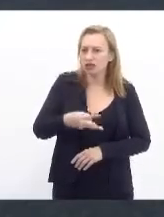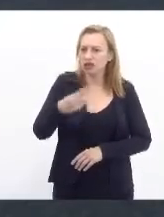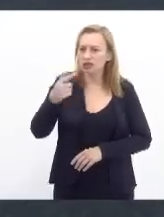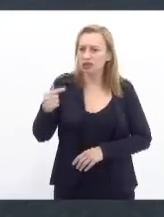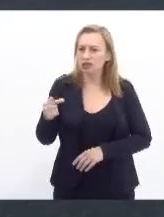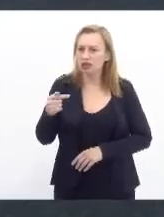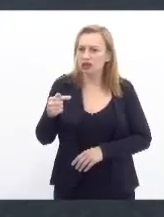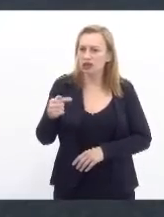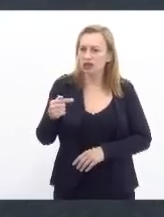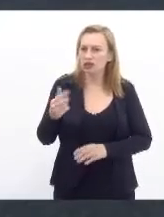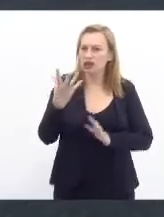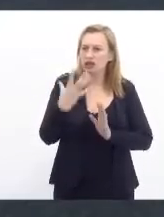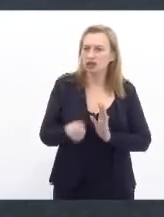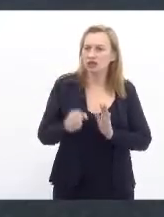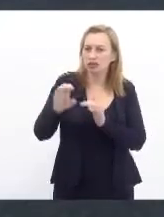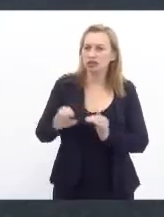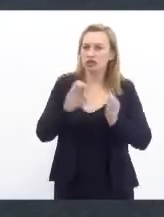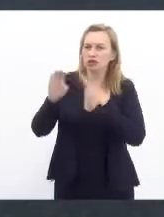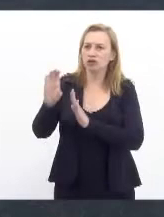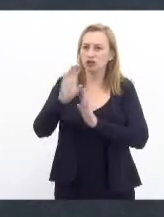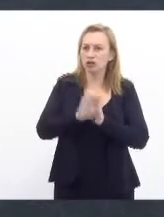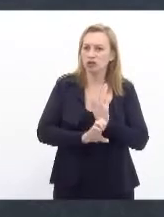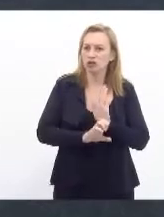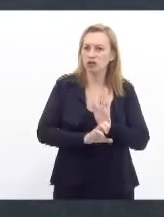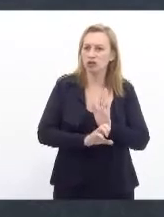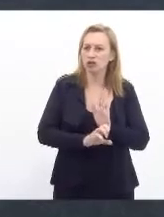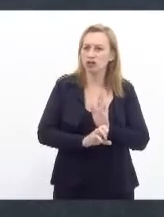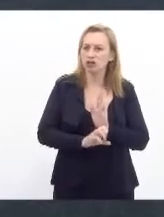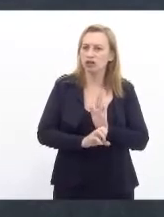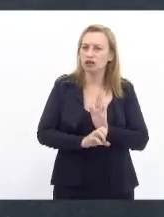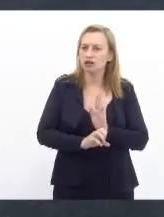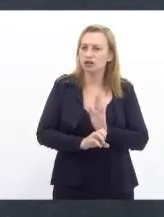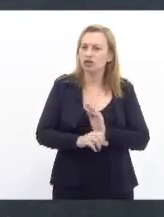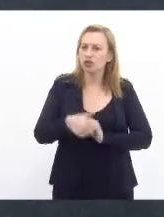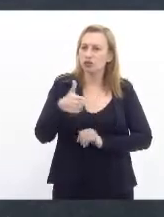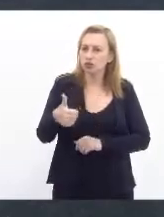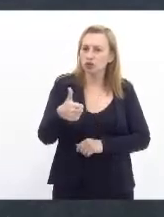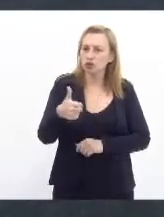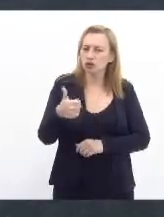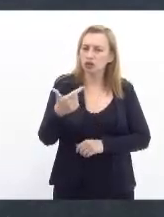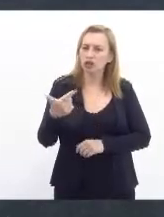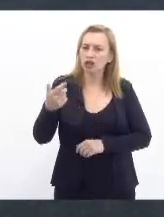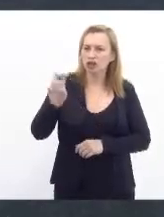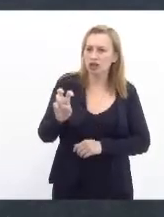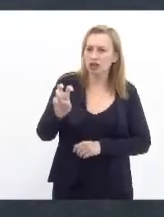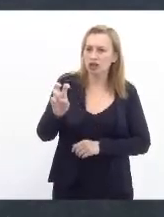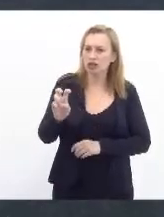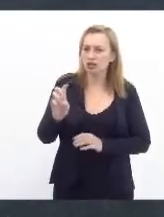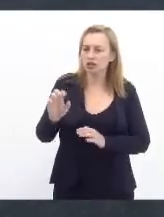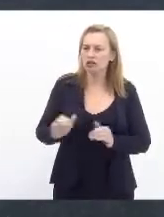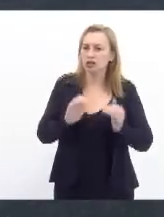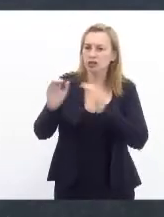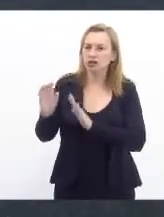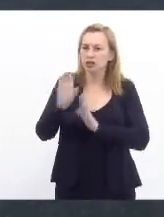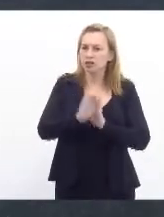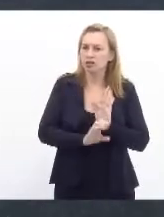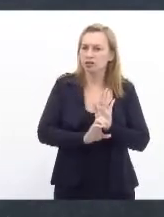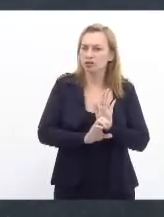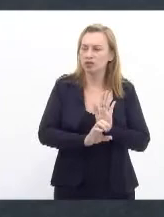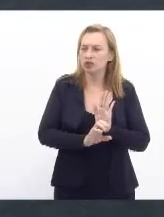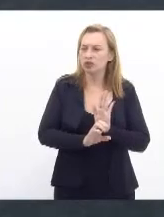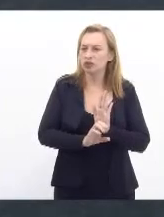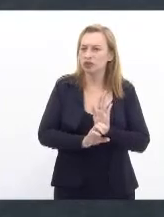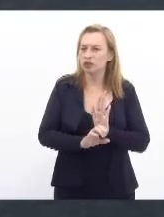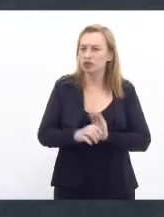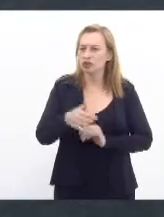37. Favorável com subemenda aglutinativa às emendas 1 e 15. Favorável com subemenda aglutinativa